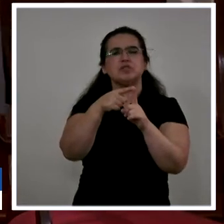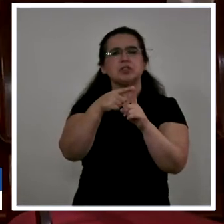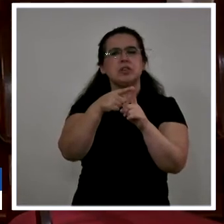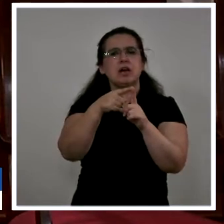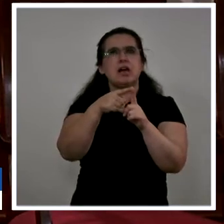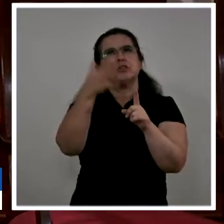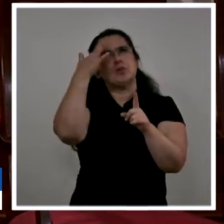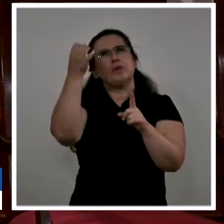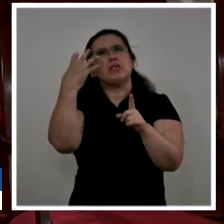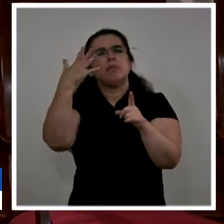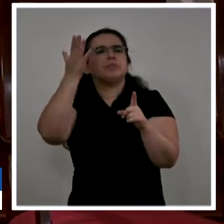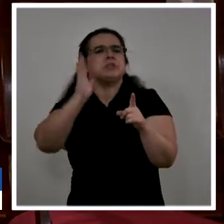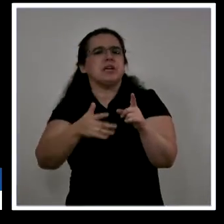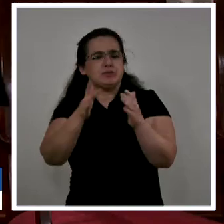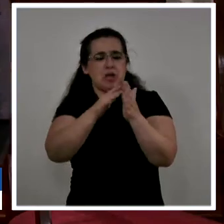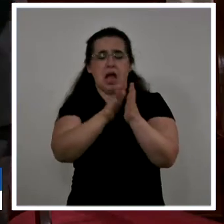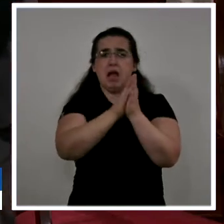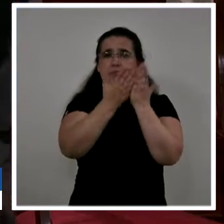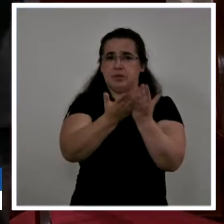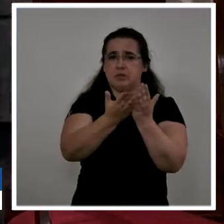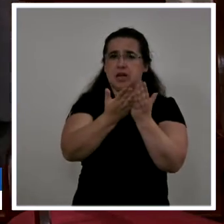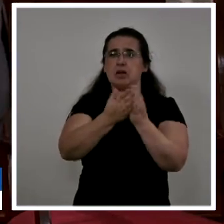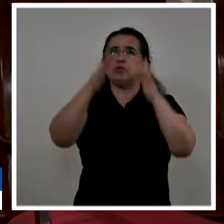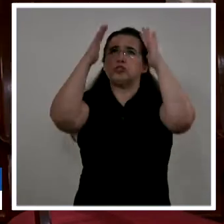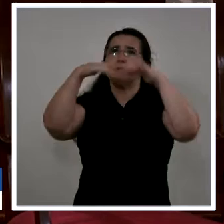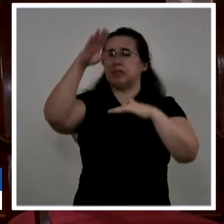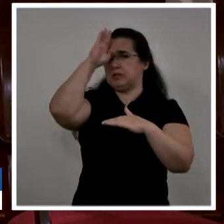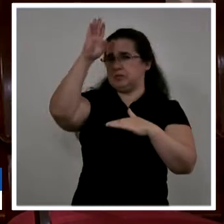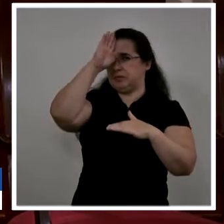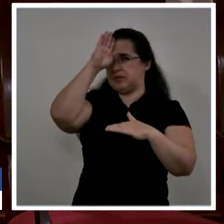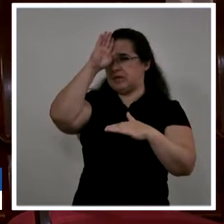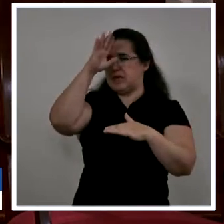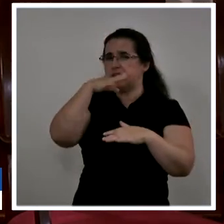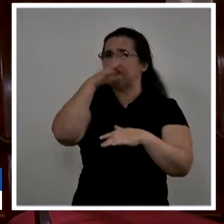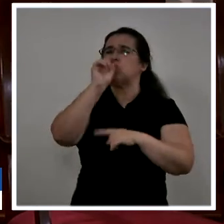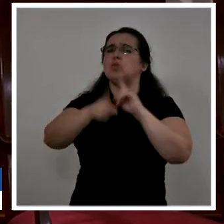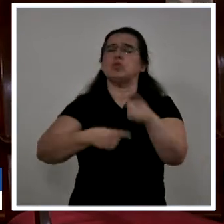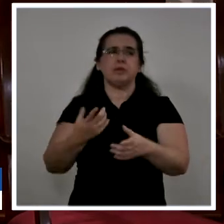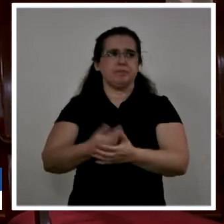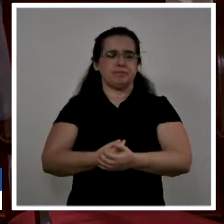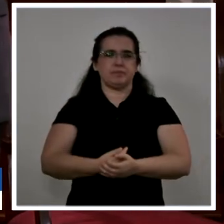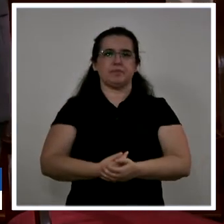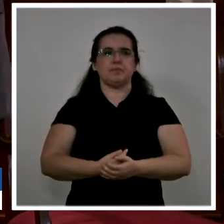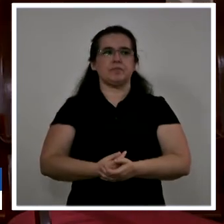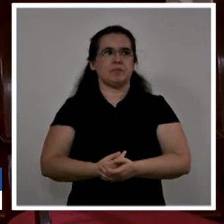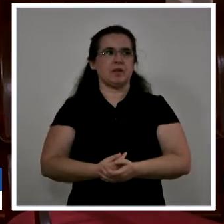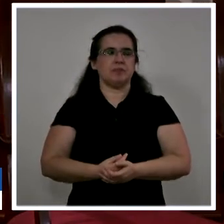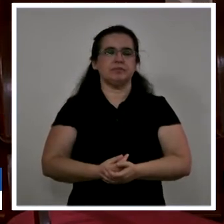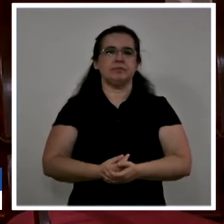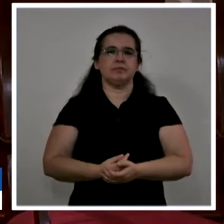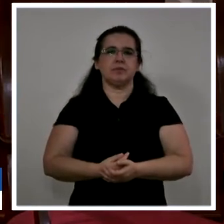o Espírito de Profecia, a imprensa dizem say about the relationship between our